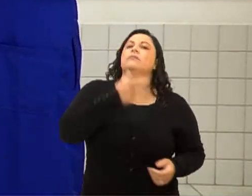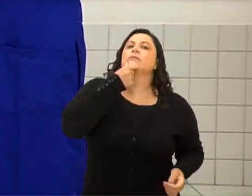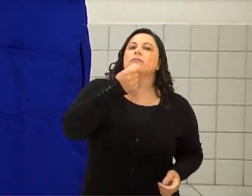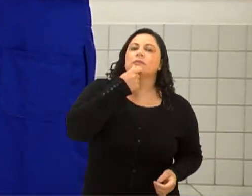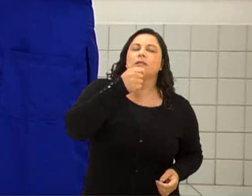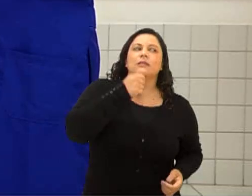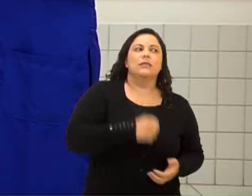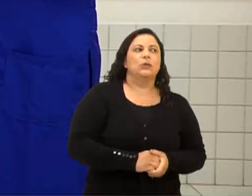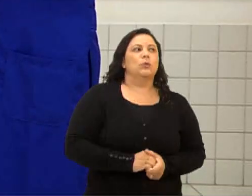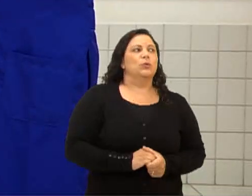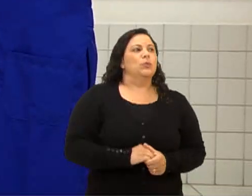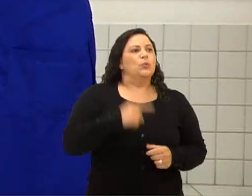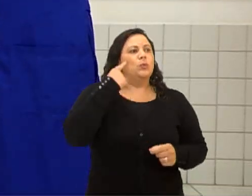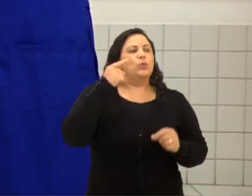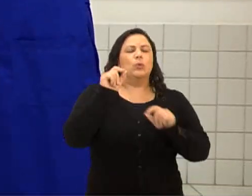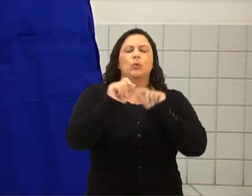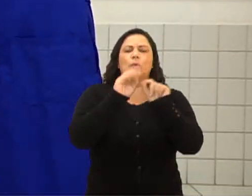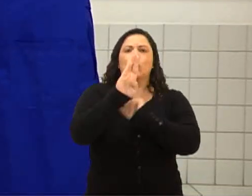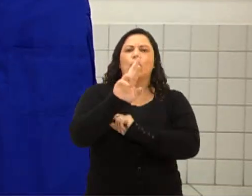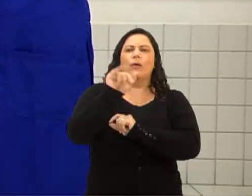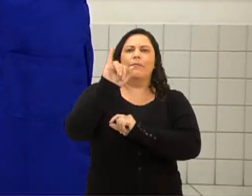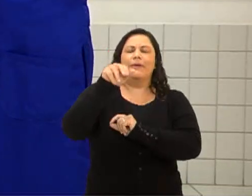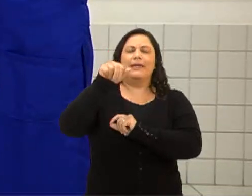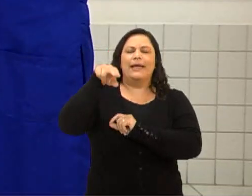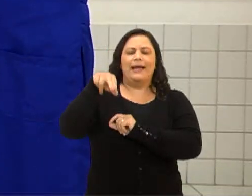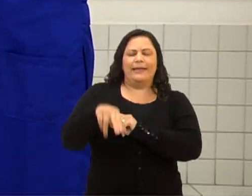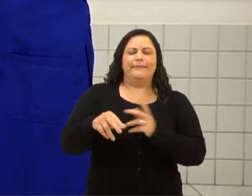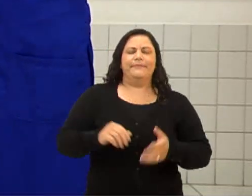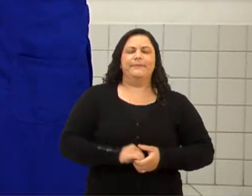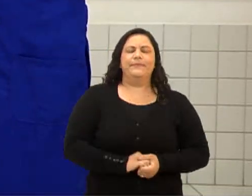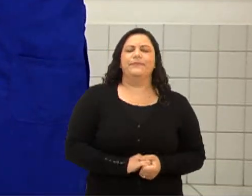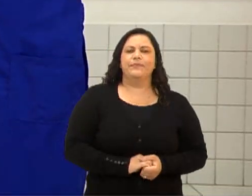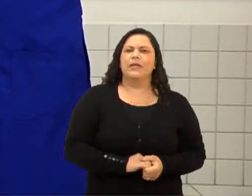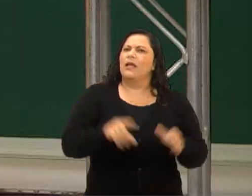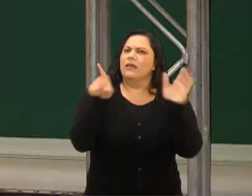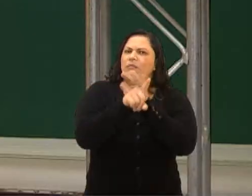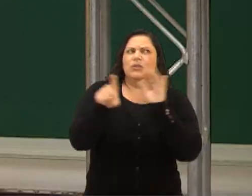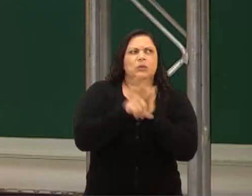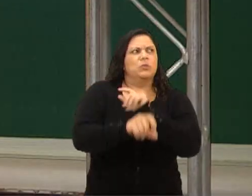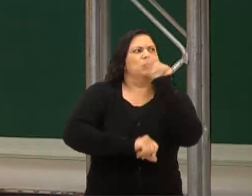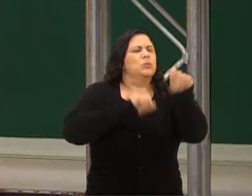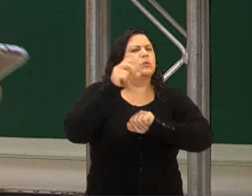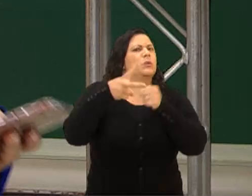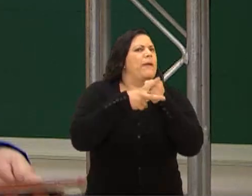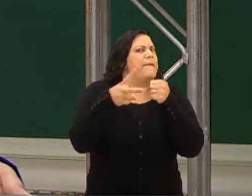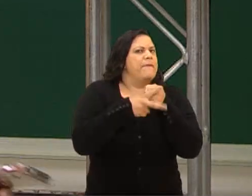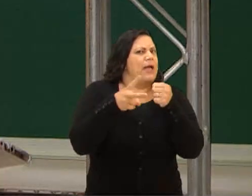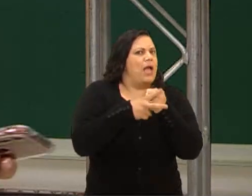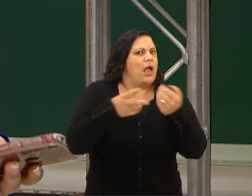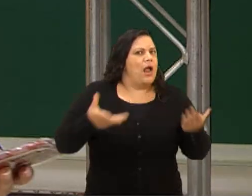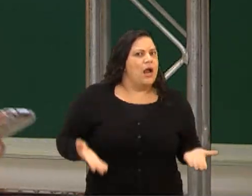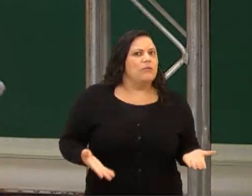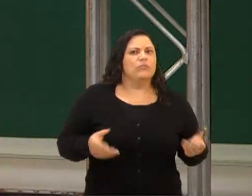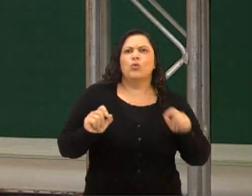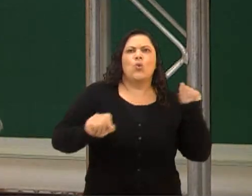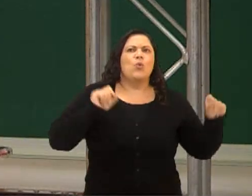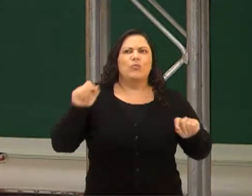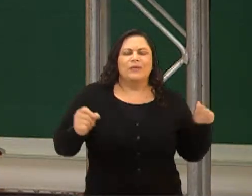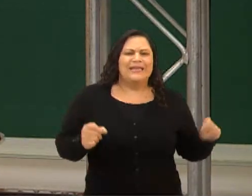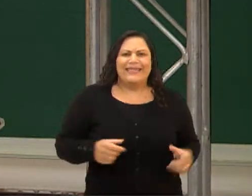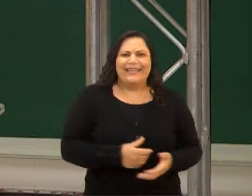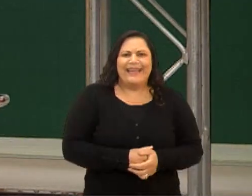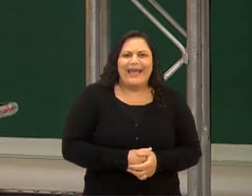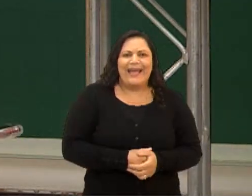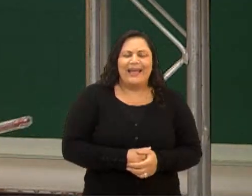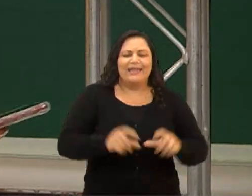do Colégio Nirley Medeiros, está perguntando aqui sobre a questão dos verbos no pretérito mais que perfeito, né?